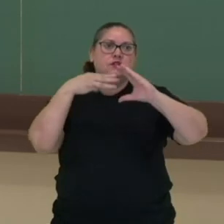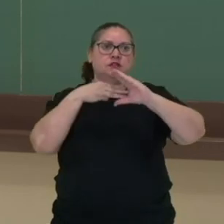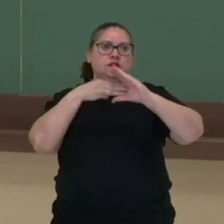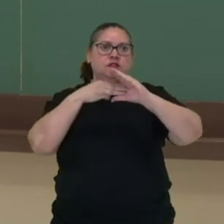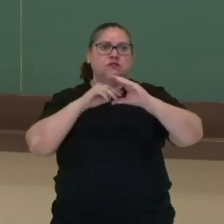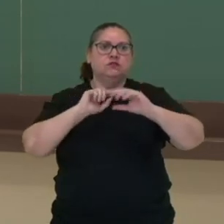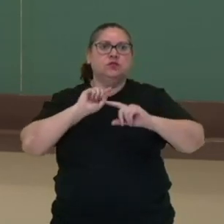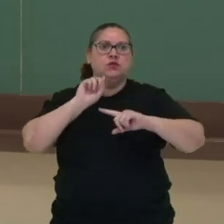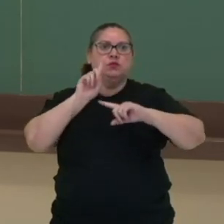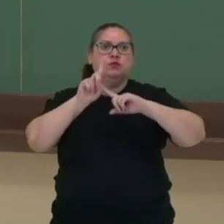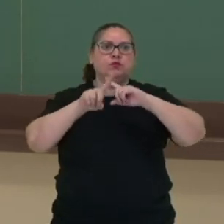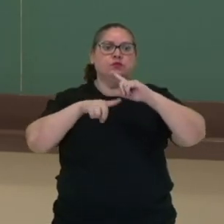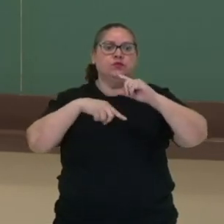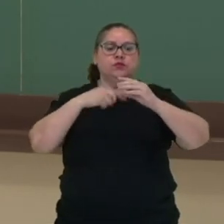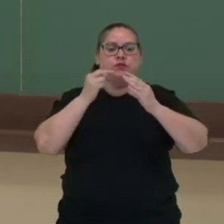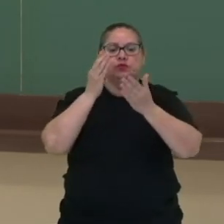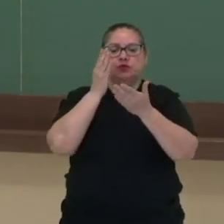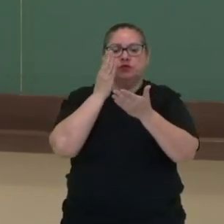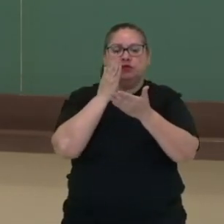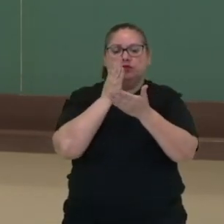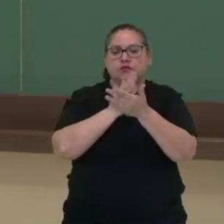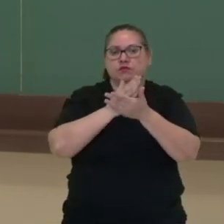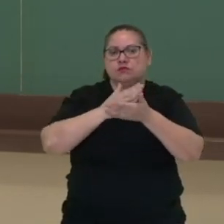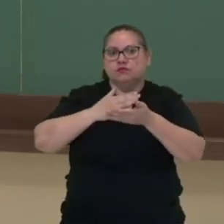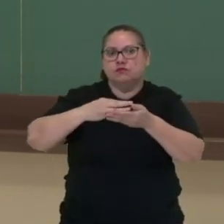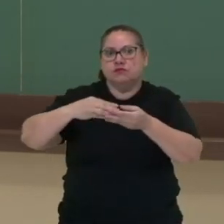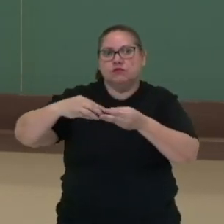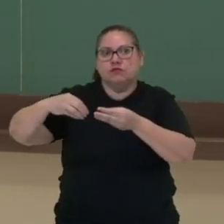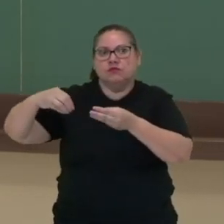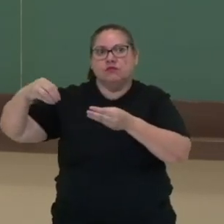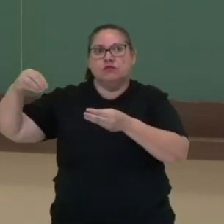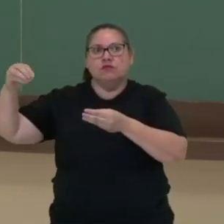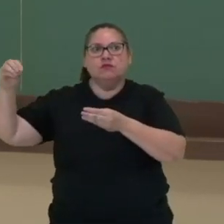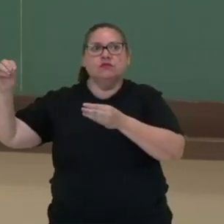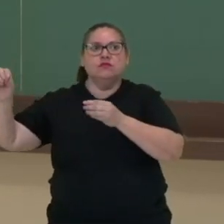de todo o processo, olha aqui, depois que os vírus são